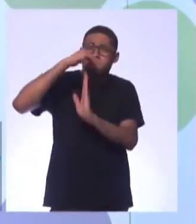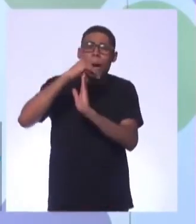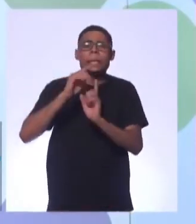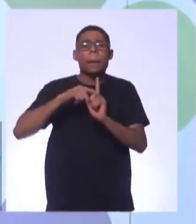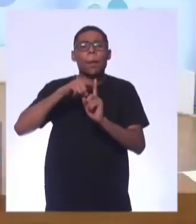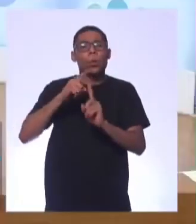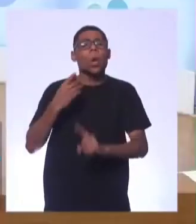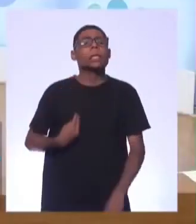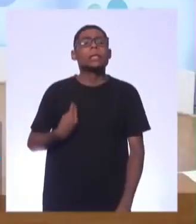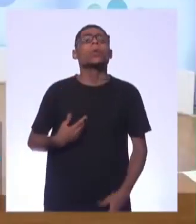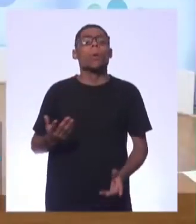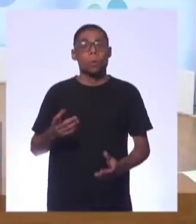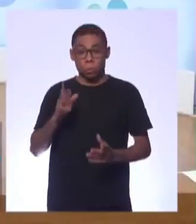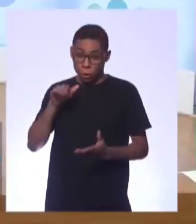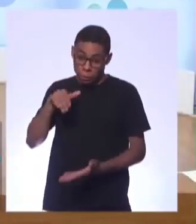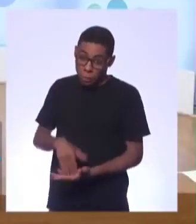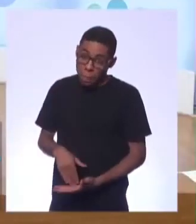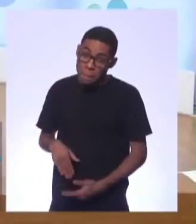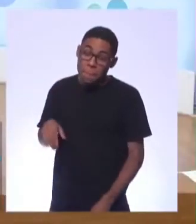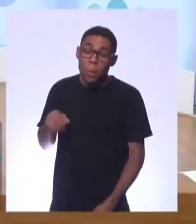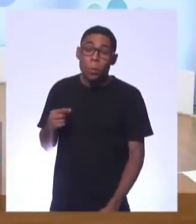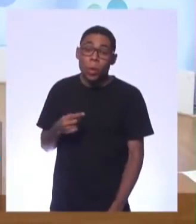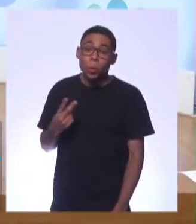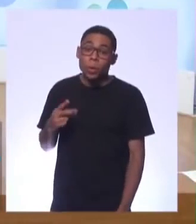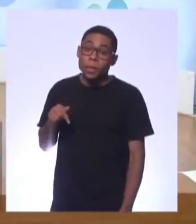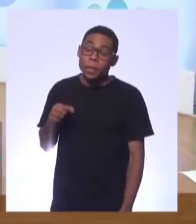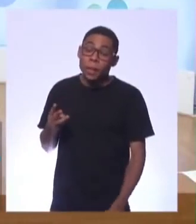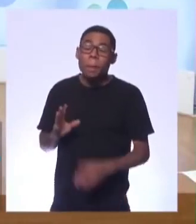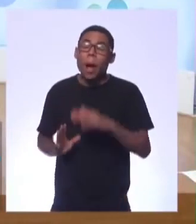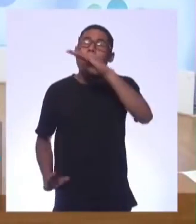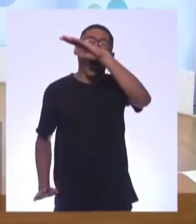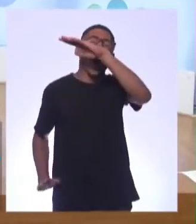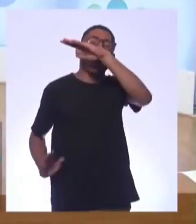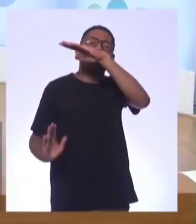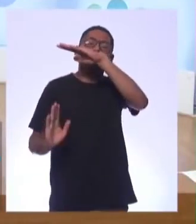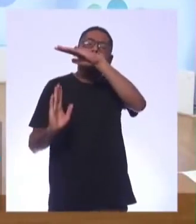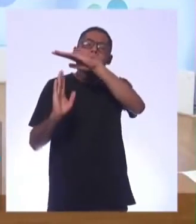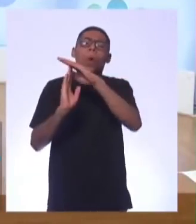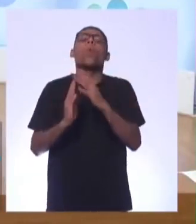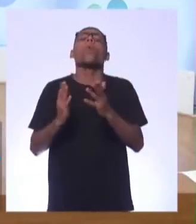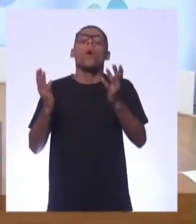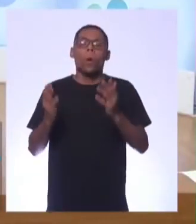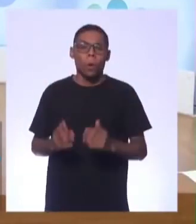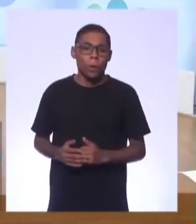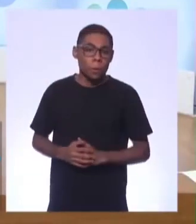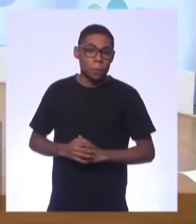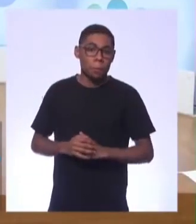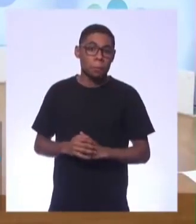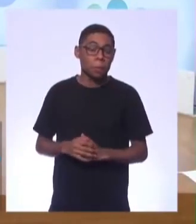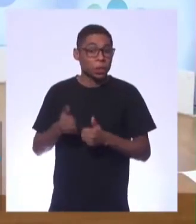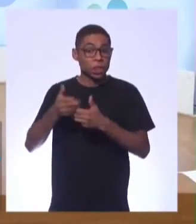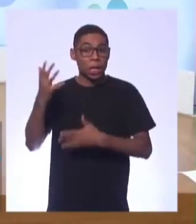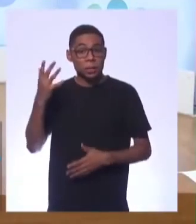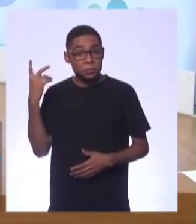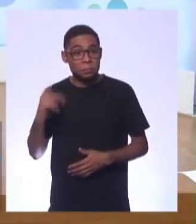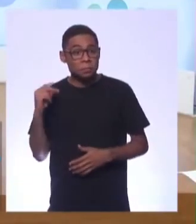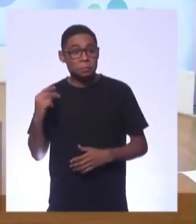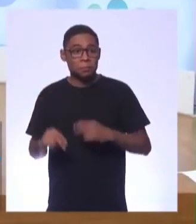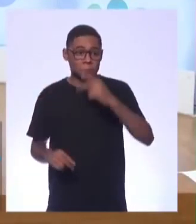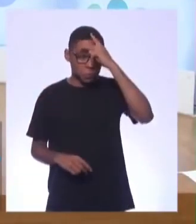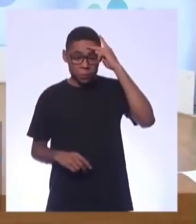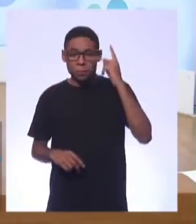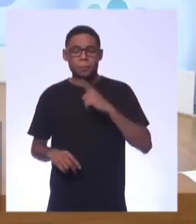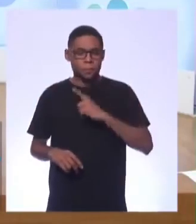bacana. Falamos da menor, né? Nós falamos da menor. E a maior temperatura? Isso, Qual é? aí. Encontra maior aí, temperatura no chat pra gente, né? Pessoal, tem